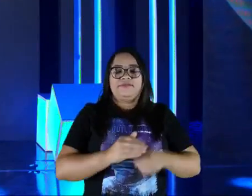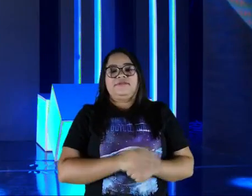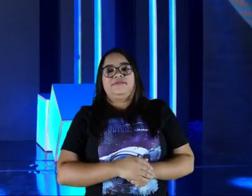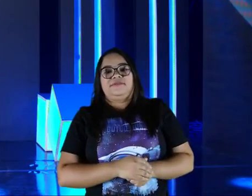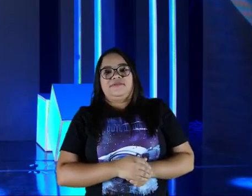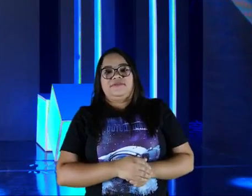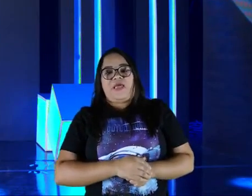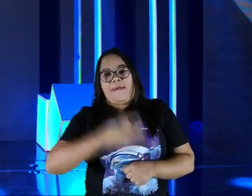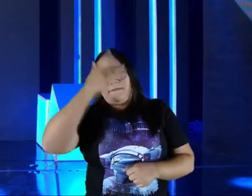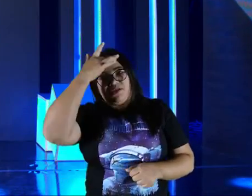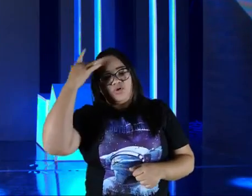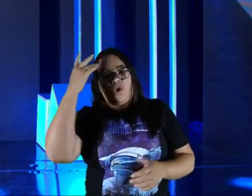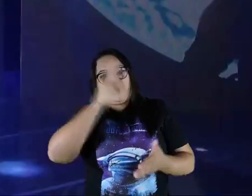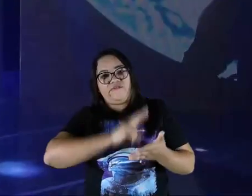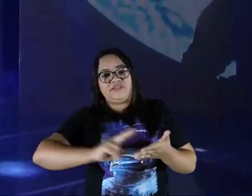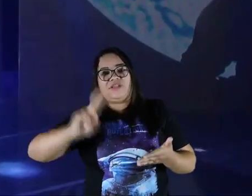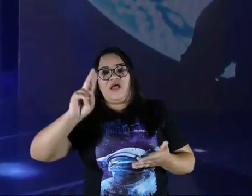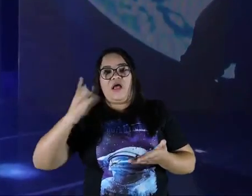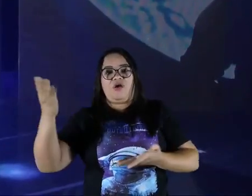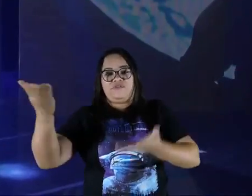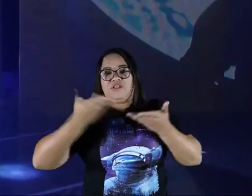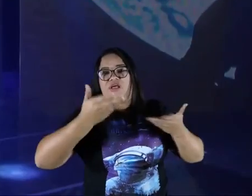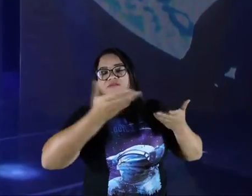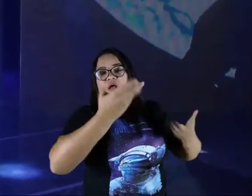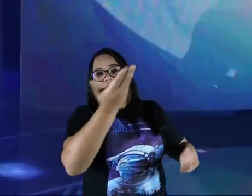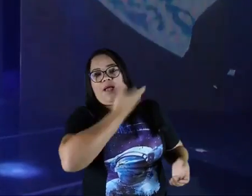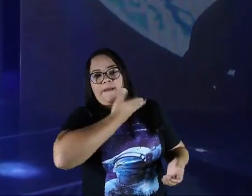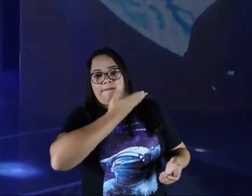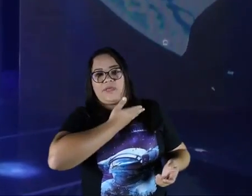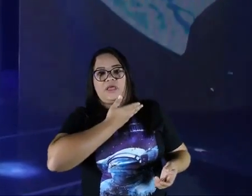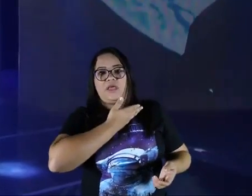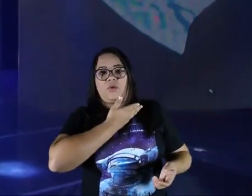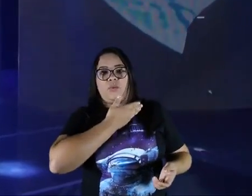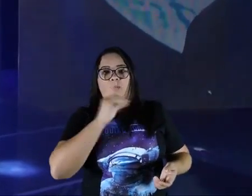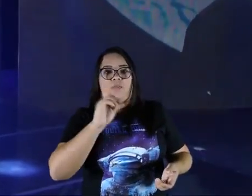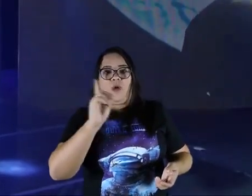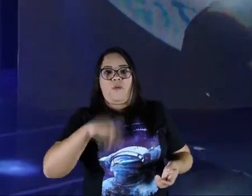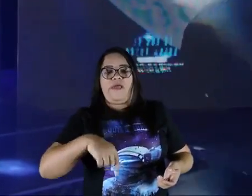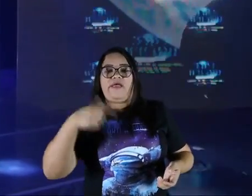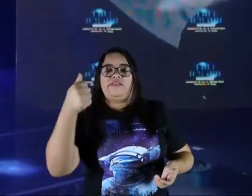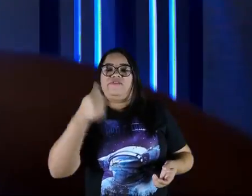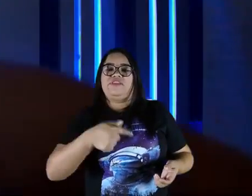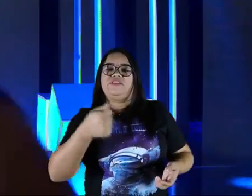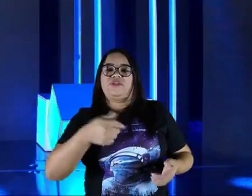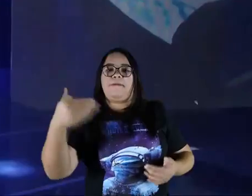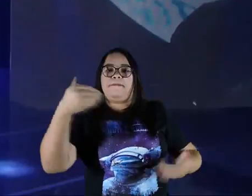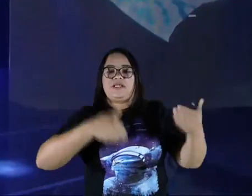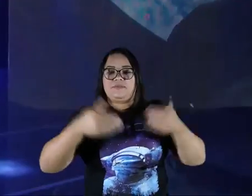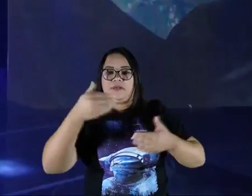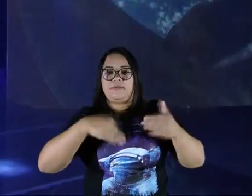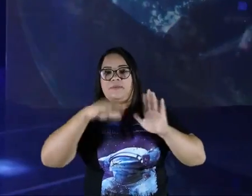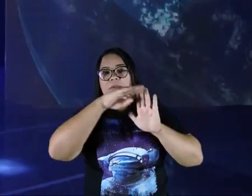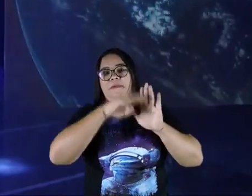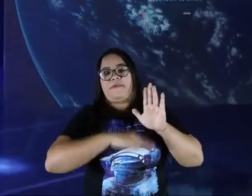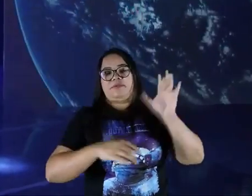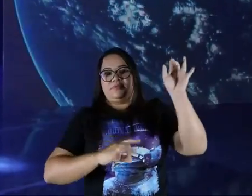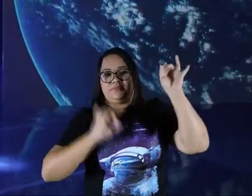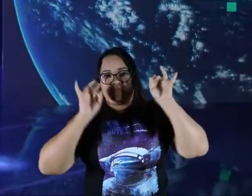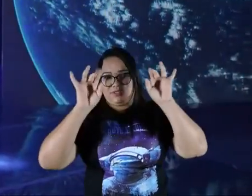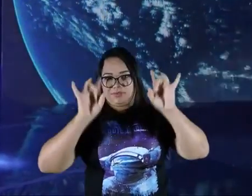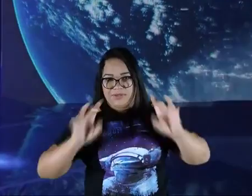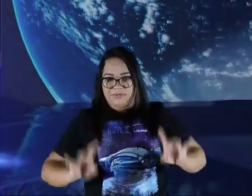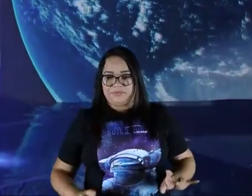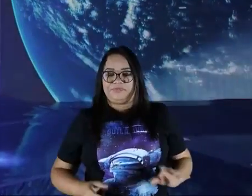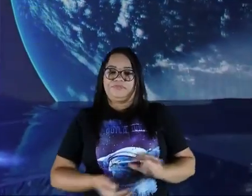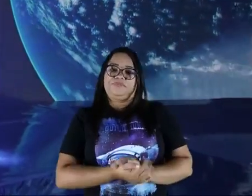Calebs, pessoal universitário, convidados, amigos jovens que não são adventistas, e eles vão participando desse programa tão especial, desse